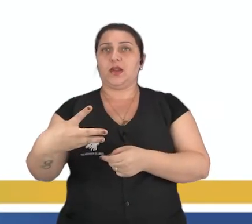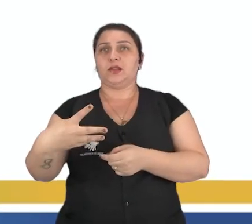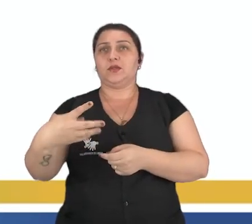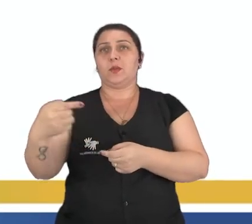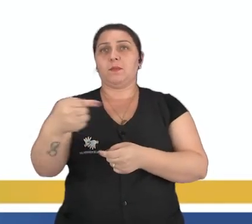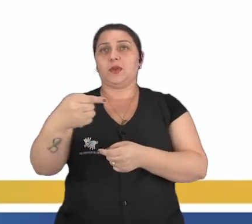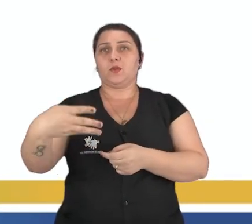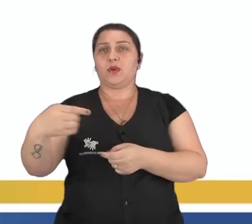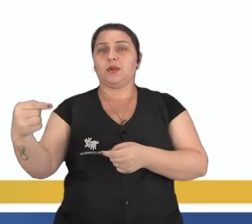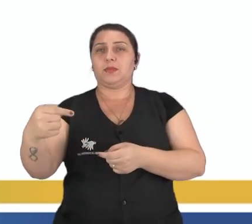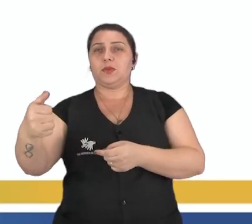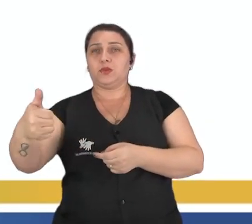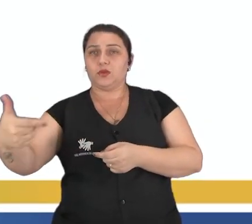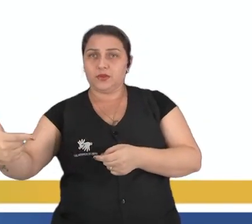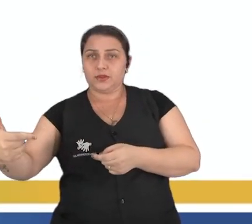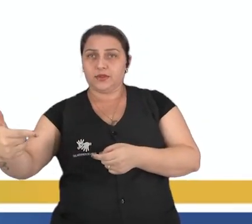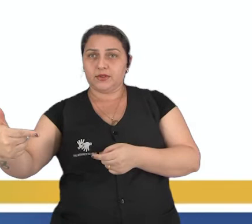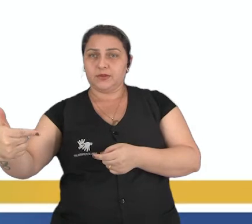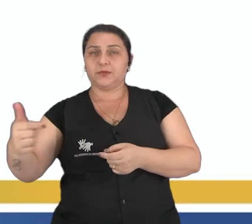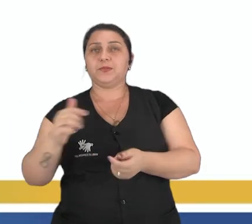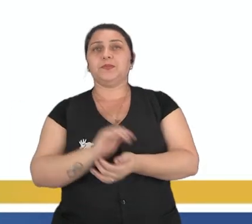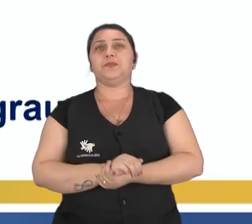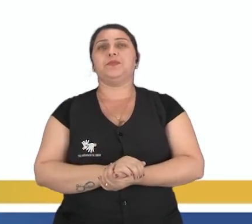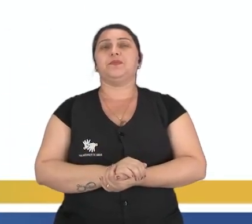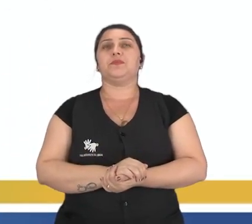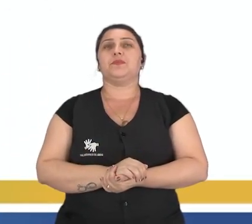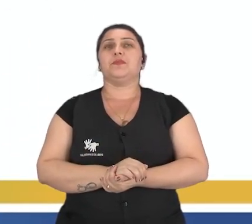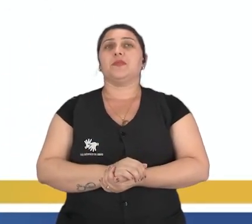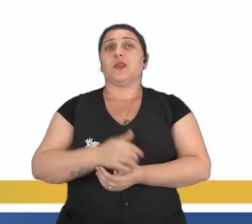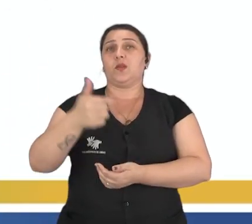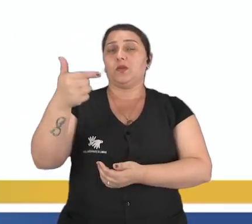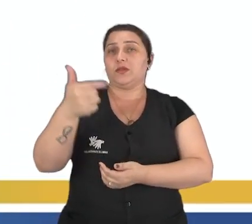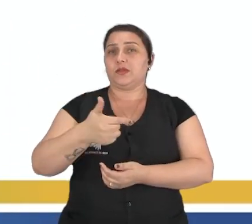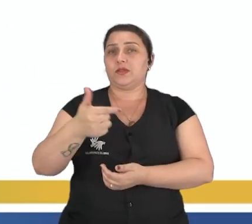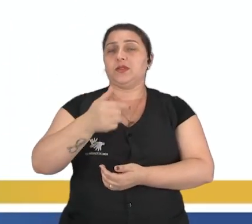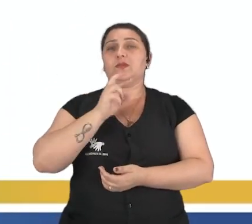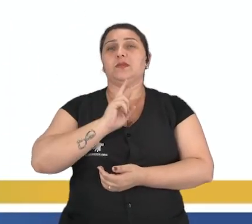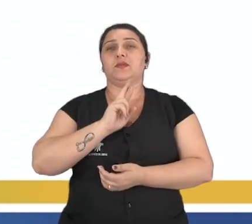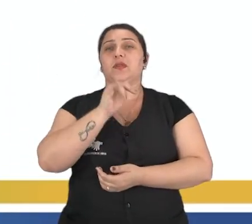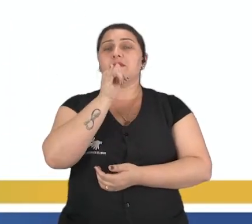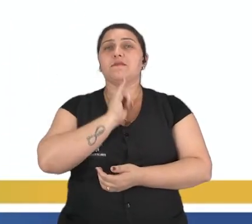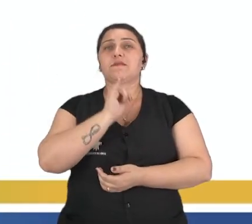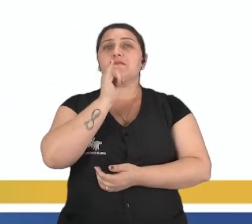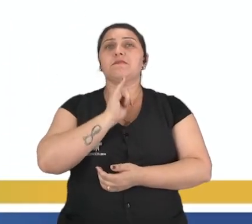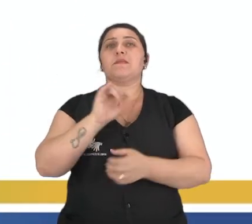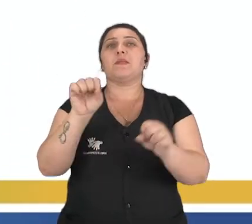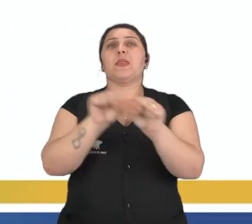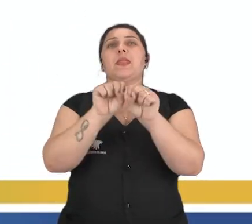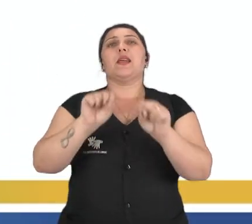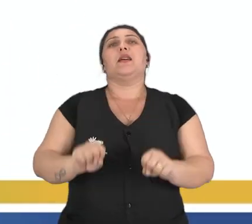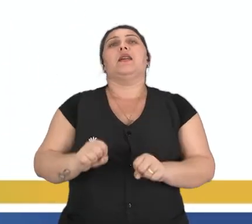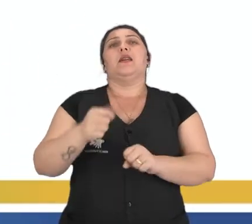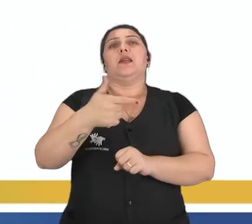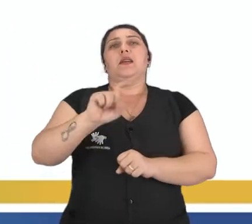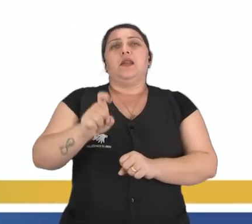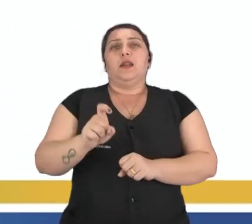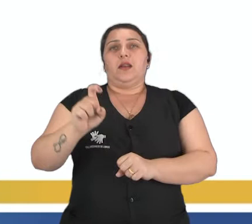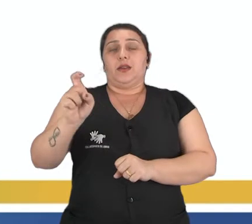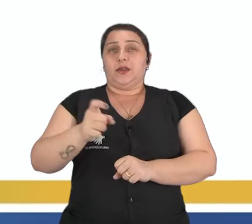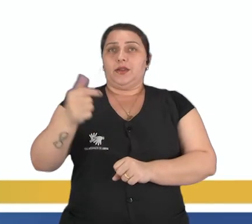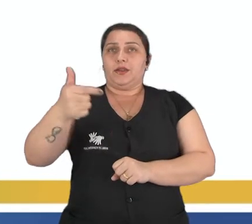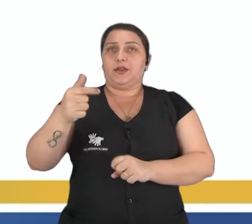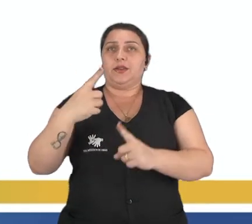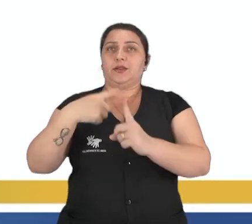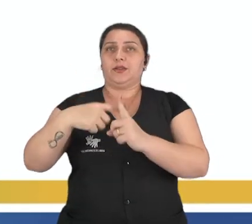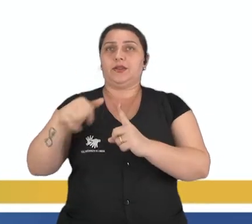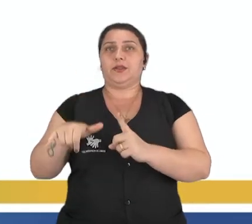e menos 4 e menos 12. Vamos para o segundo exemplo. Vamos resolver aqui o sistema 2x² mais